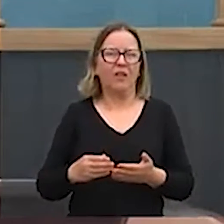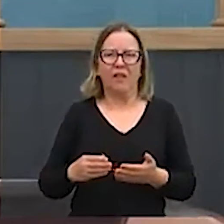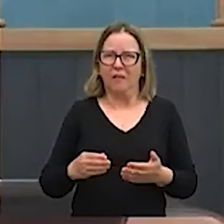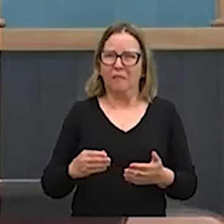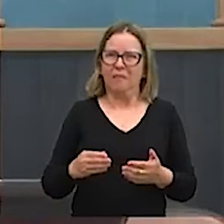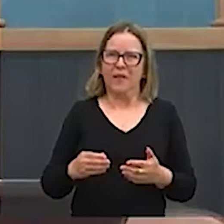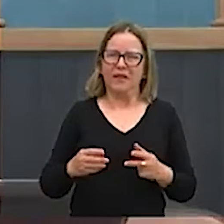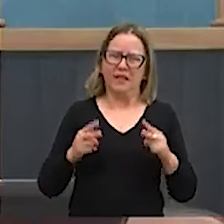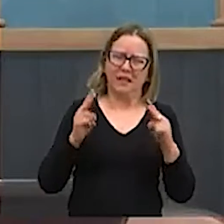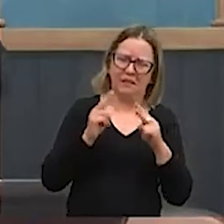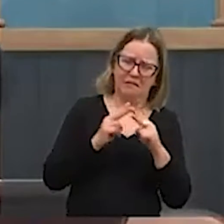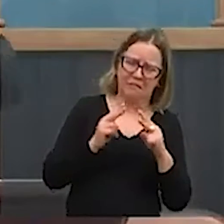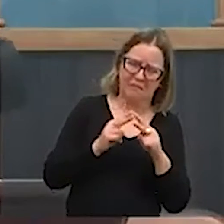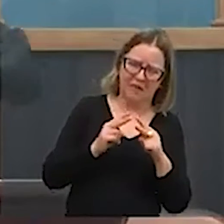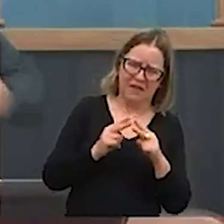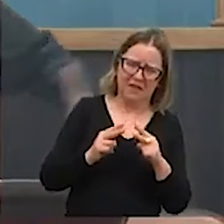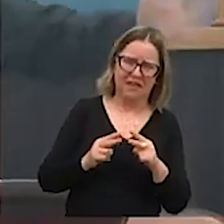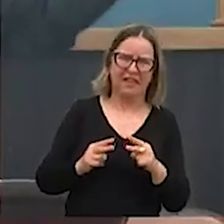é